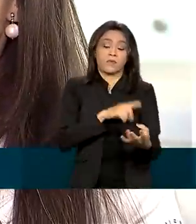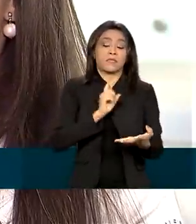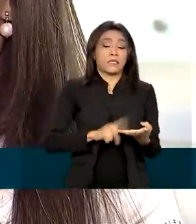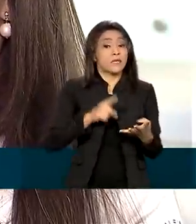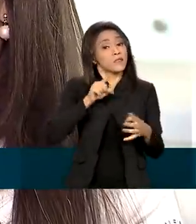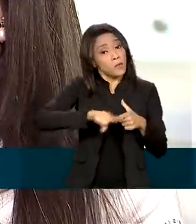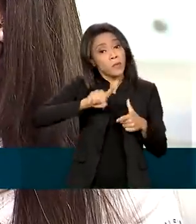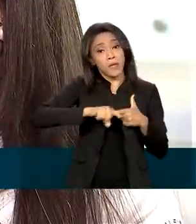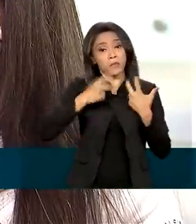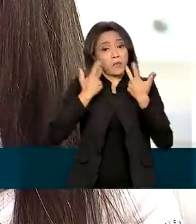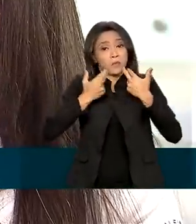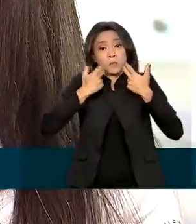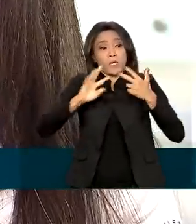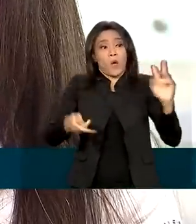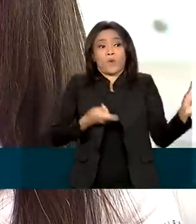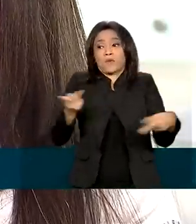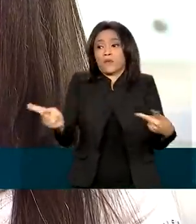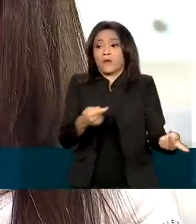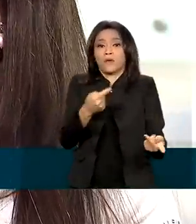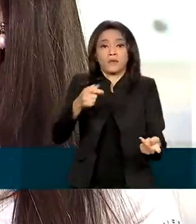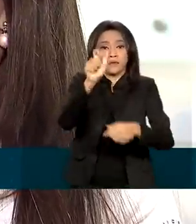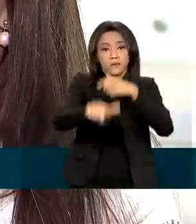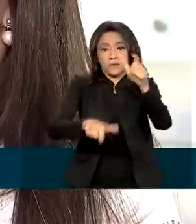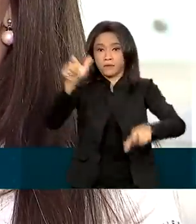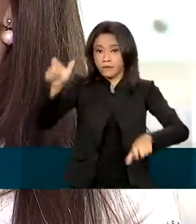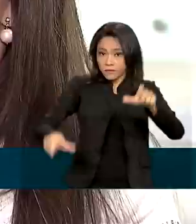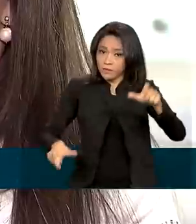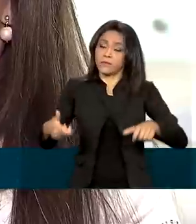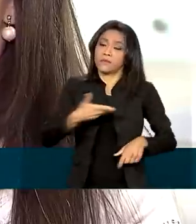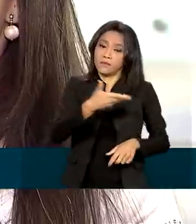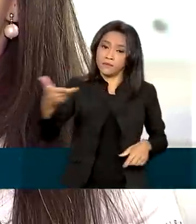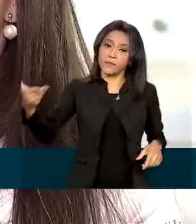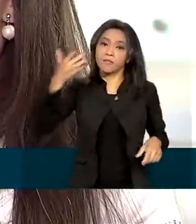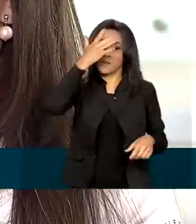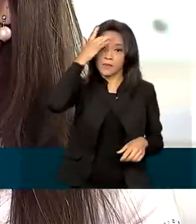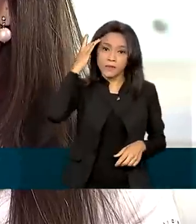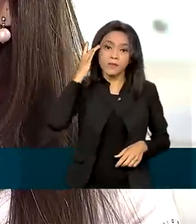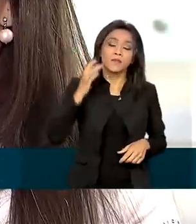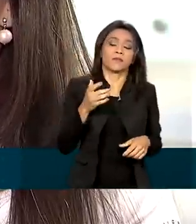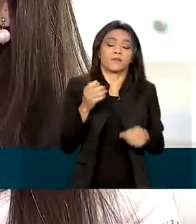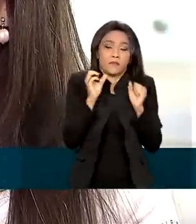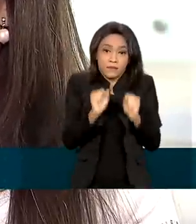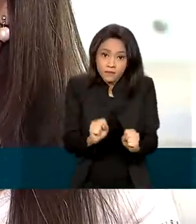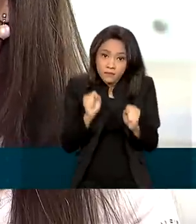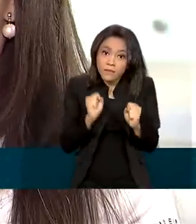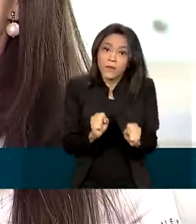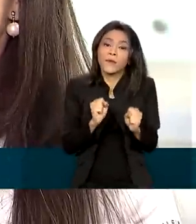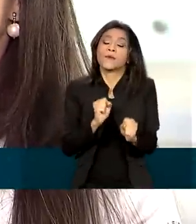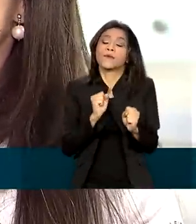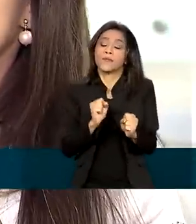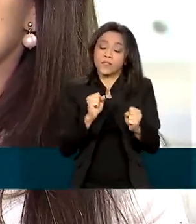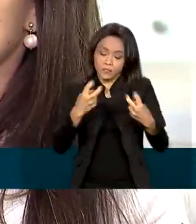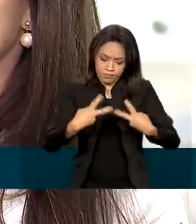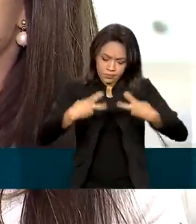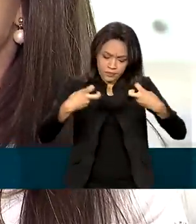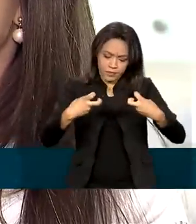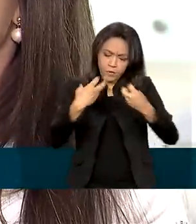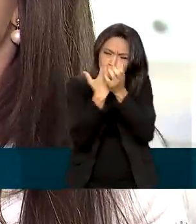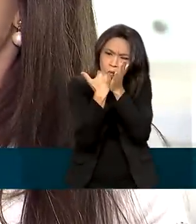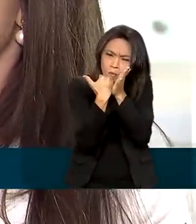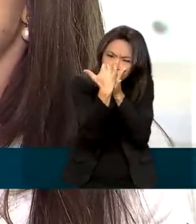problemas muito comuns na população, que tem uma grande prevalência e que podem ser diagnosticados logo no